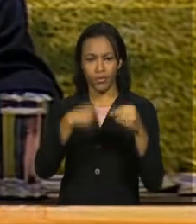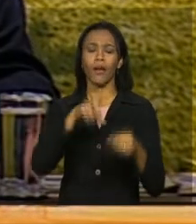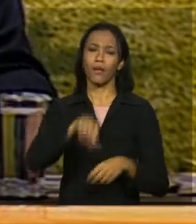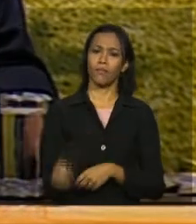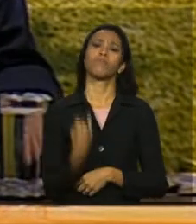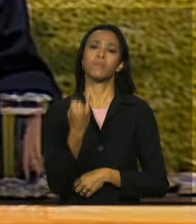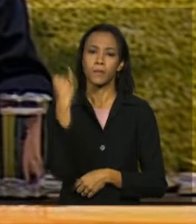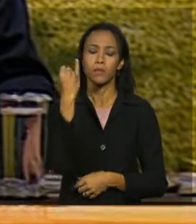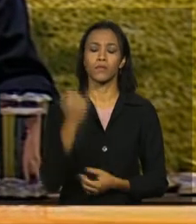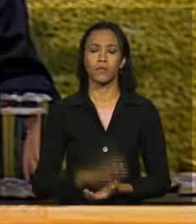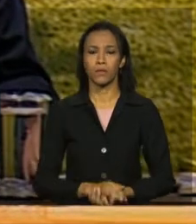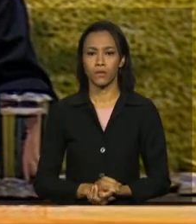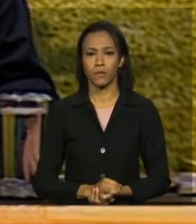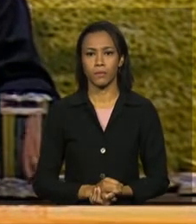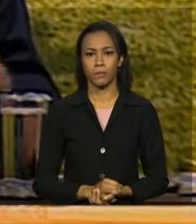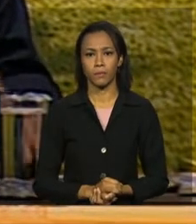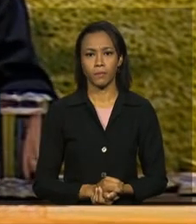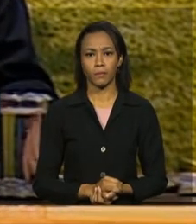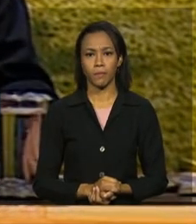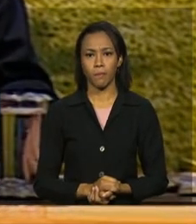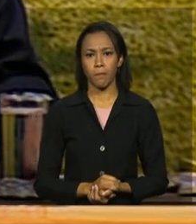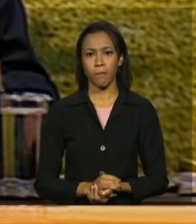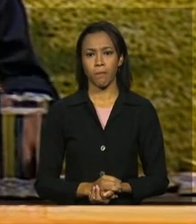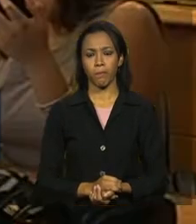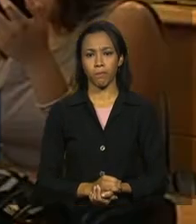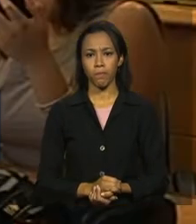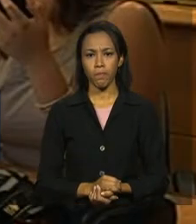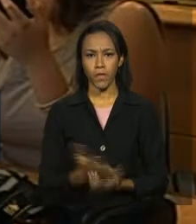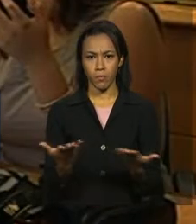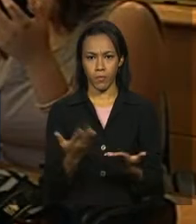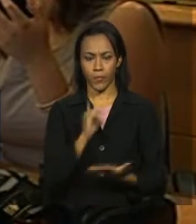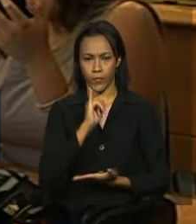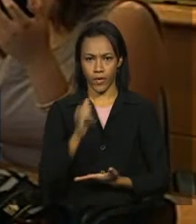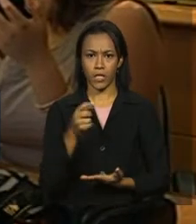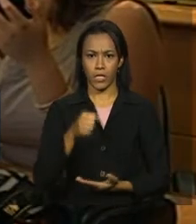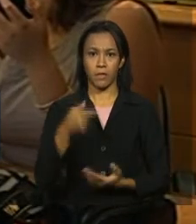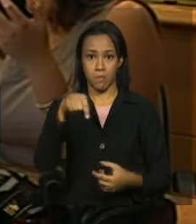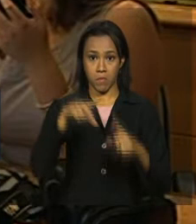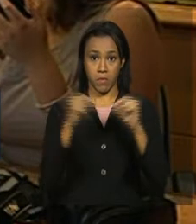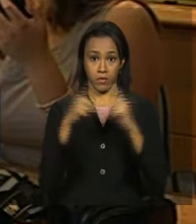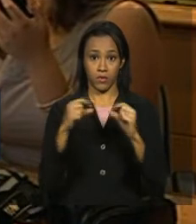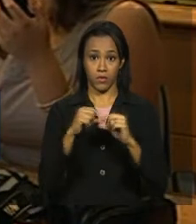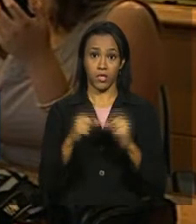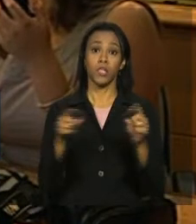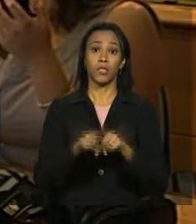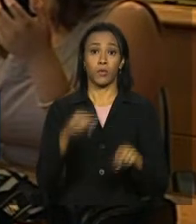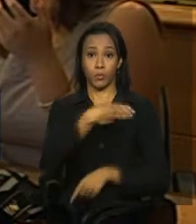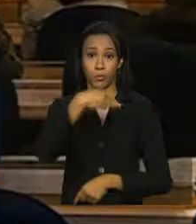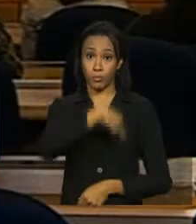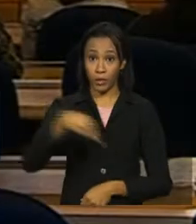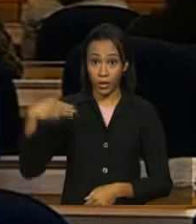outra organização sono reta paralisar a Brasília o Ministério da Saúde